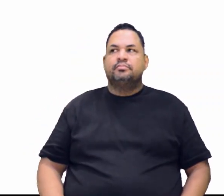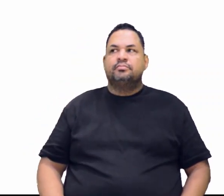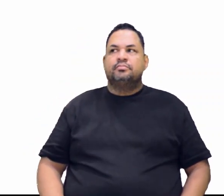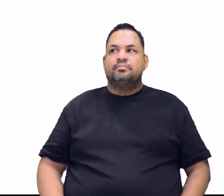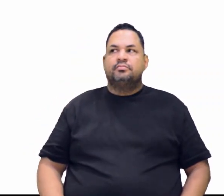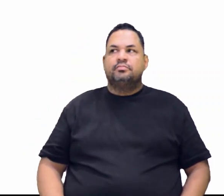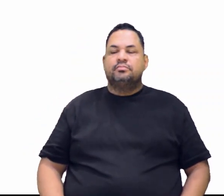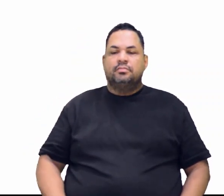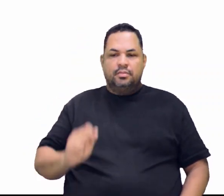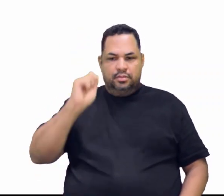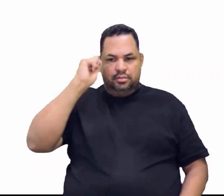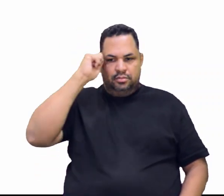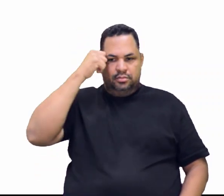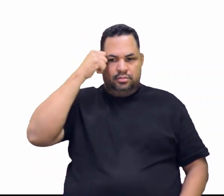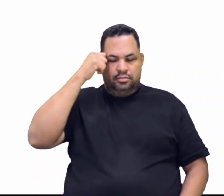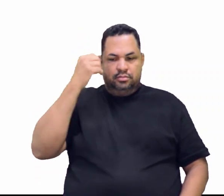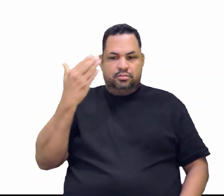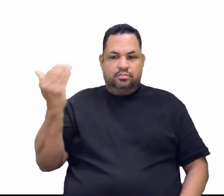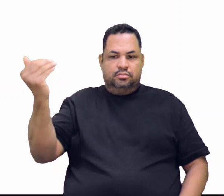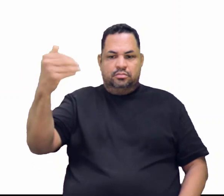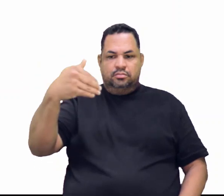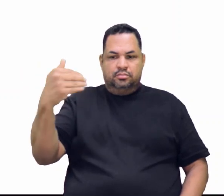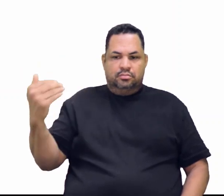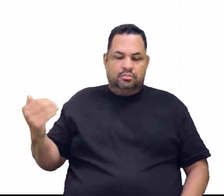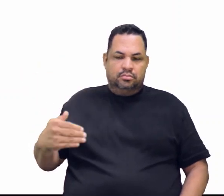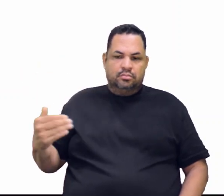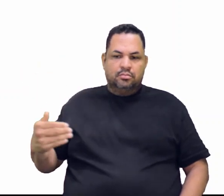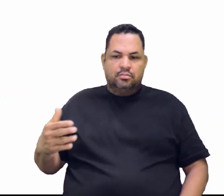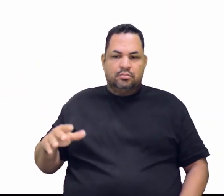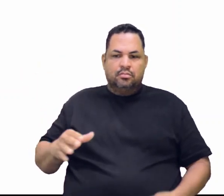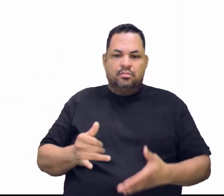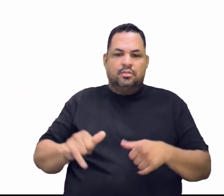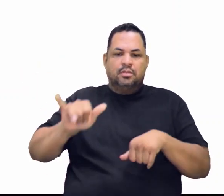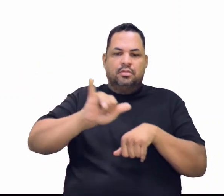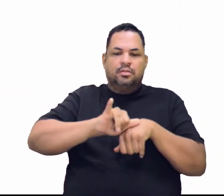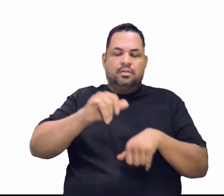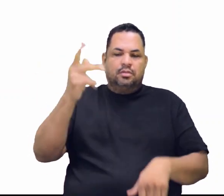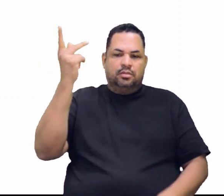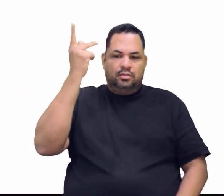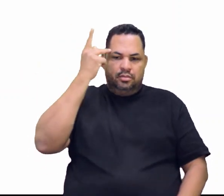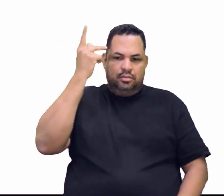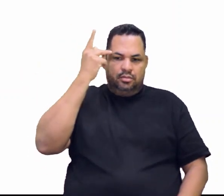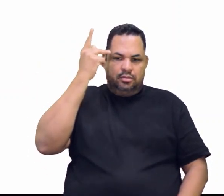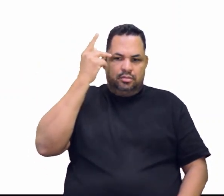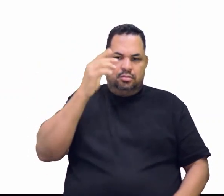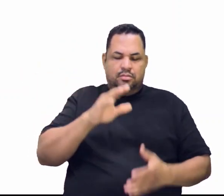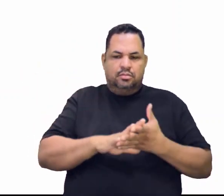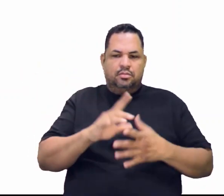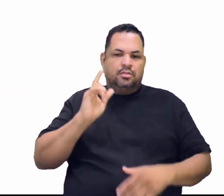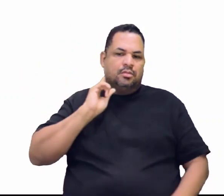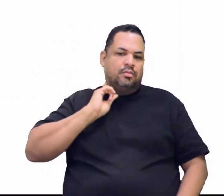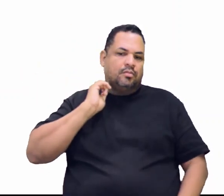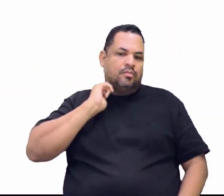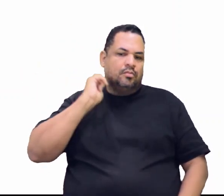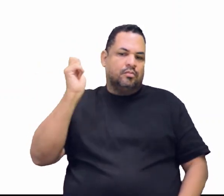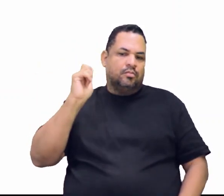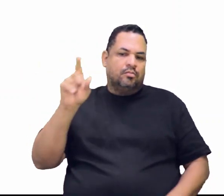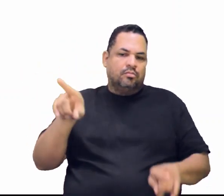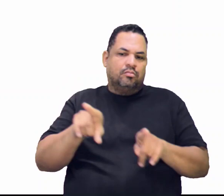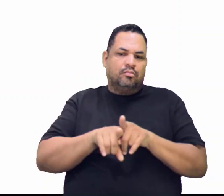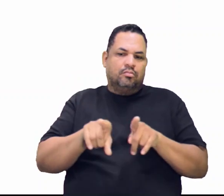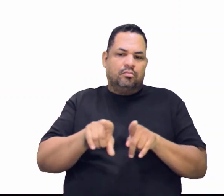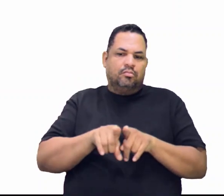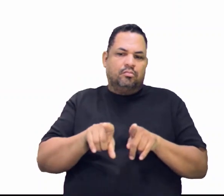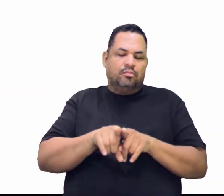Geralmente esses negros, eles vinham da capital de São Paulo, das Minas Gerais, e